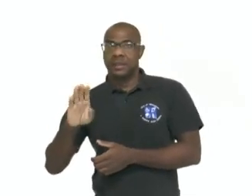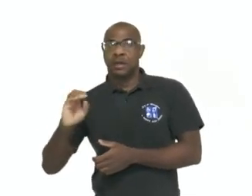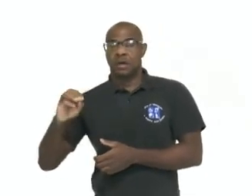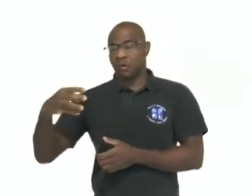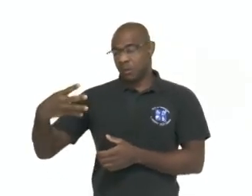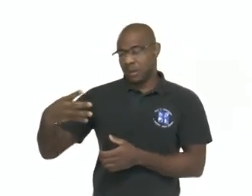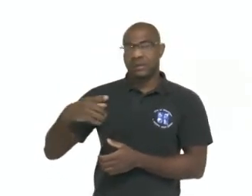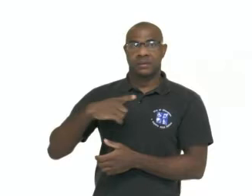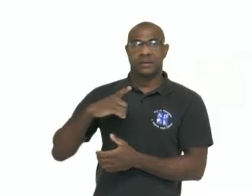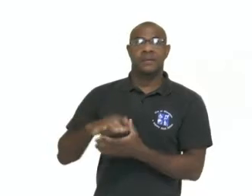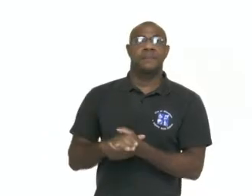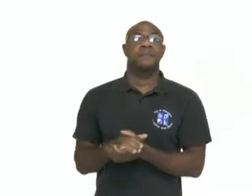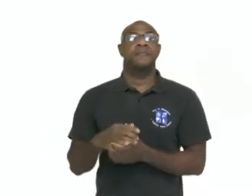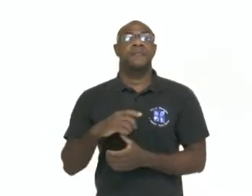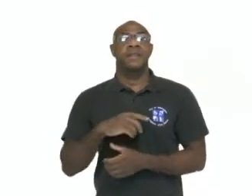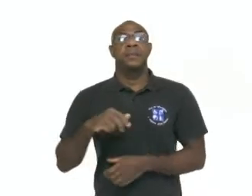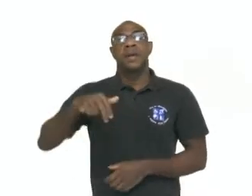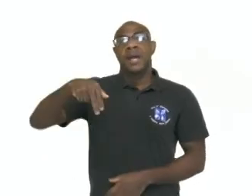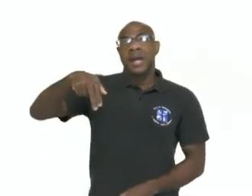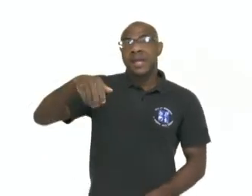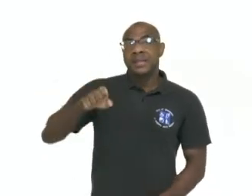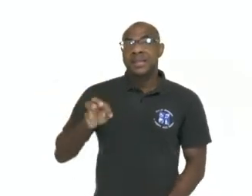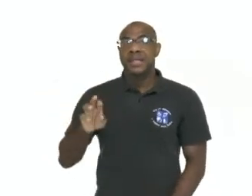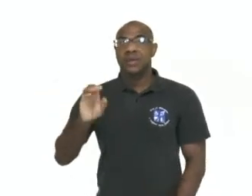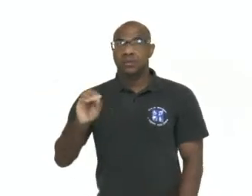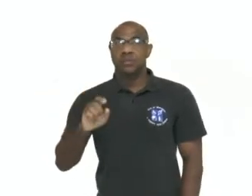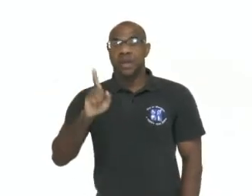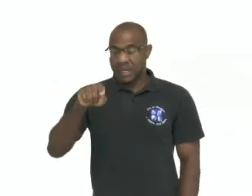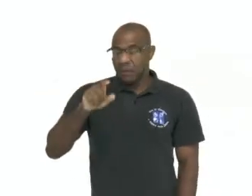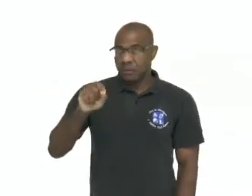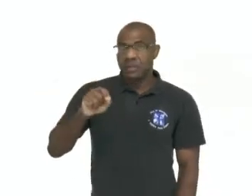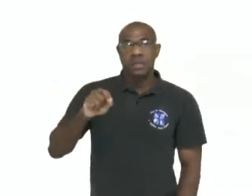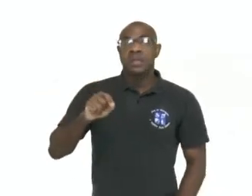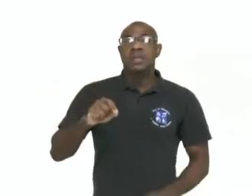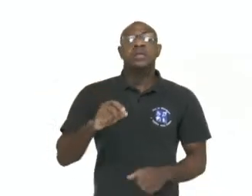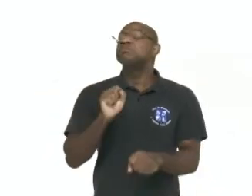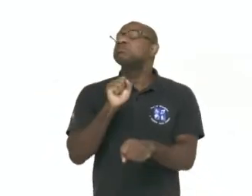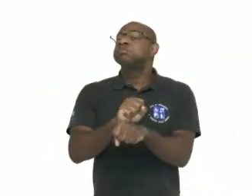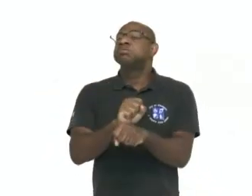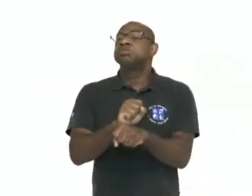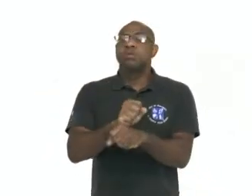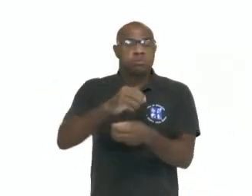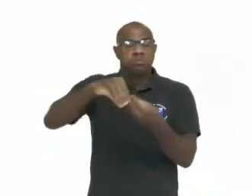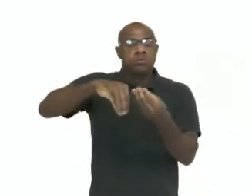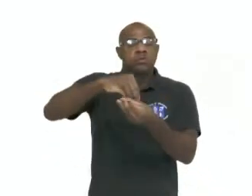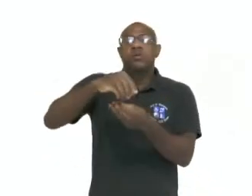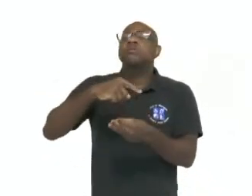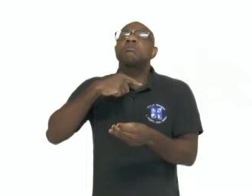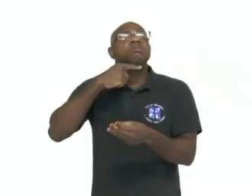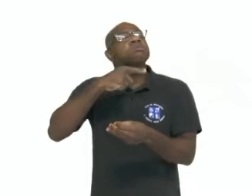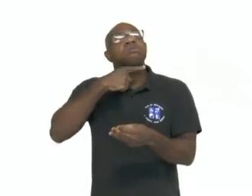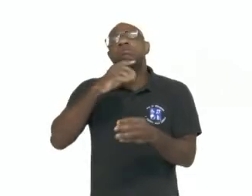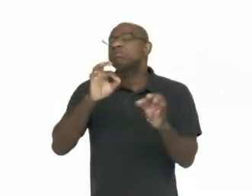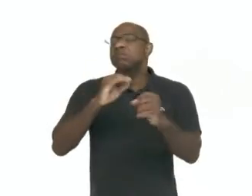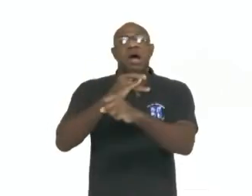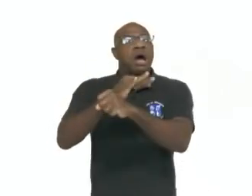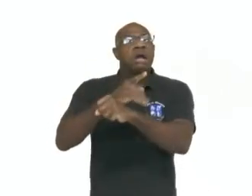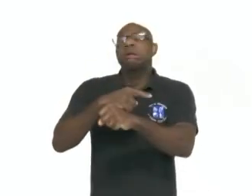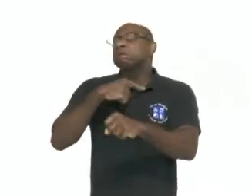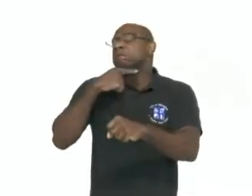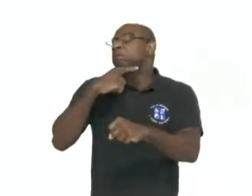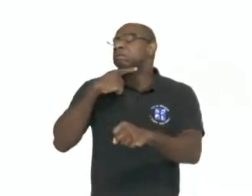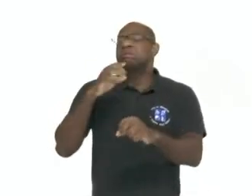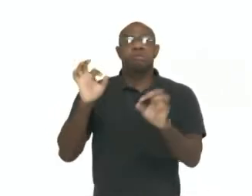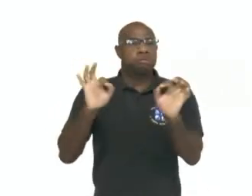Temos também óxidos neutros, que são óxidos que não reagem com a água, com os ácidos ou com as bases.